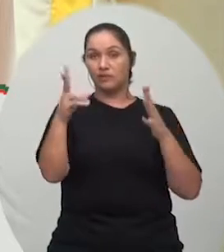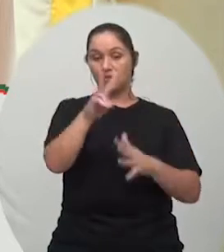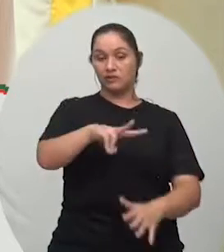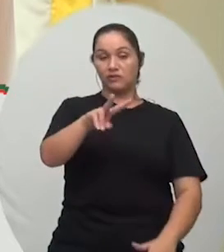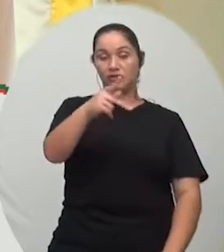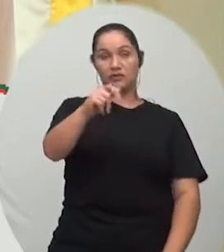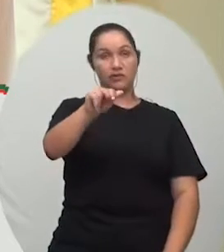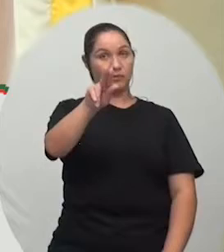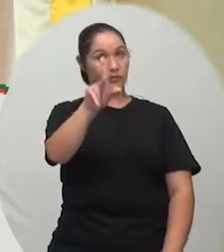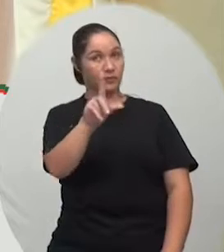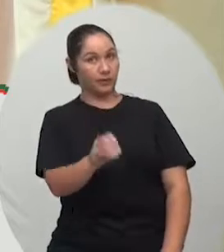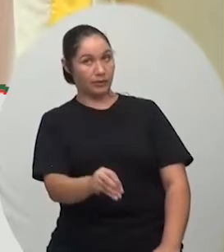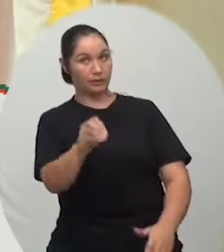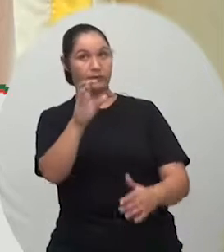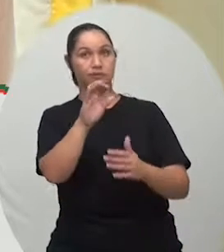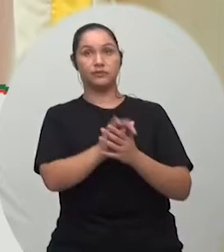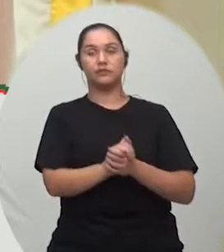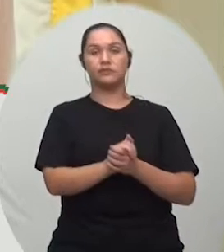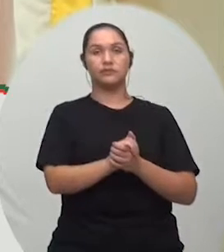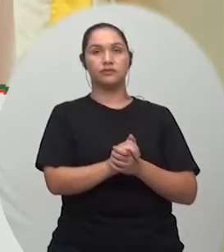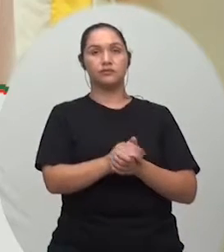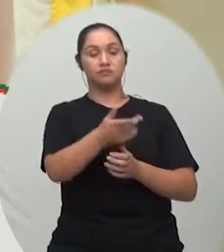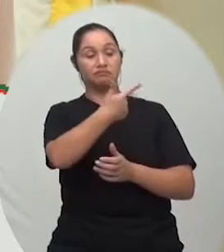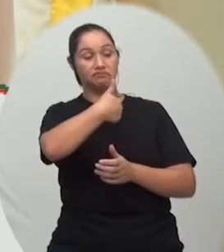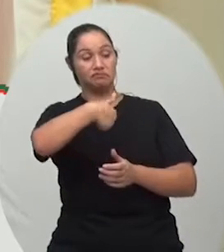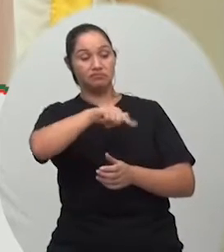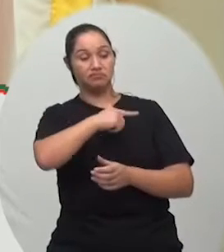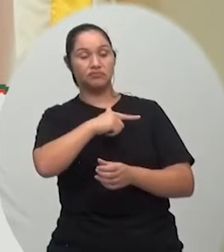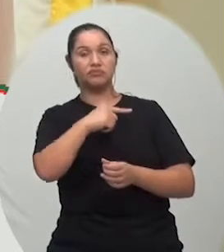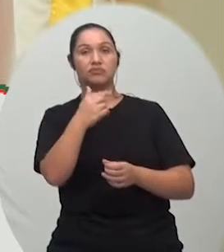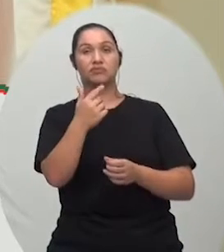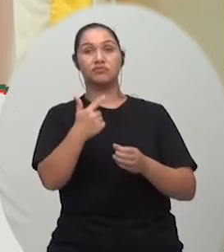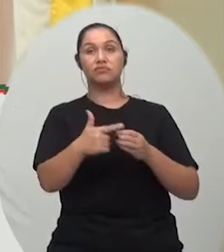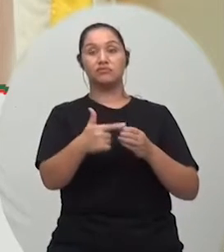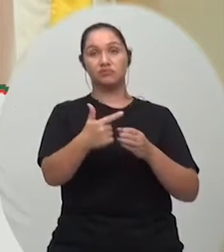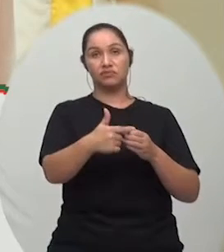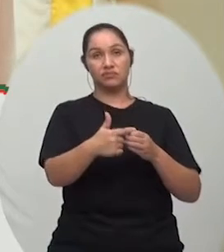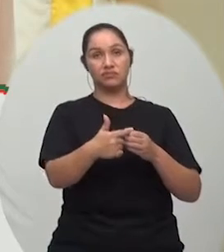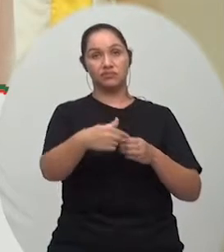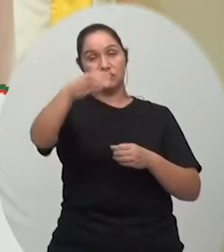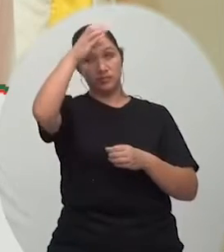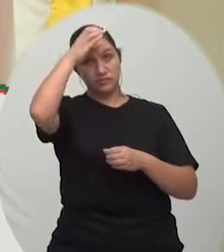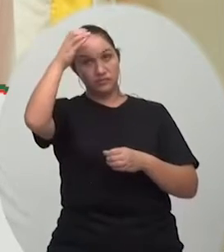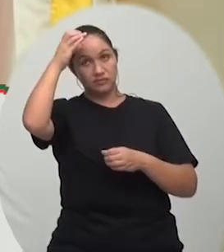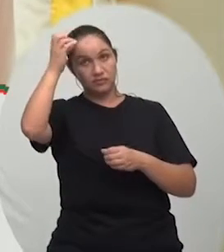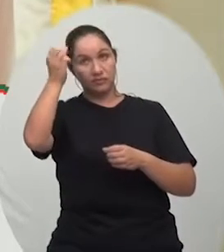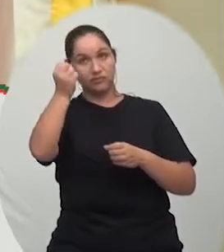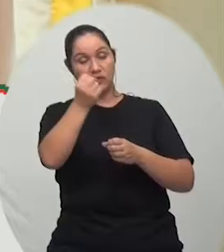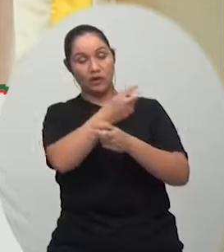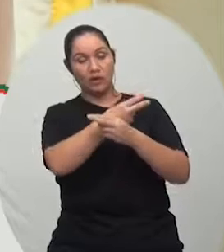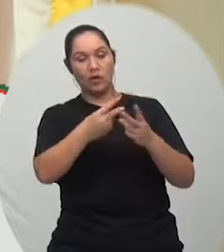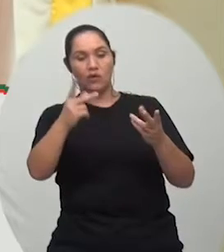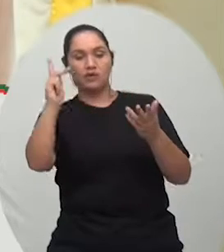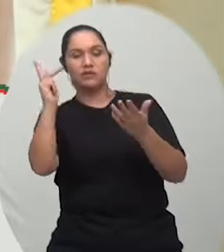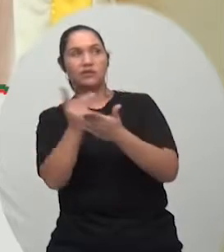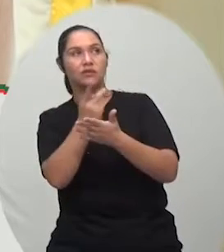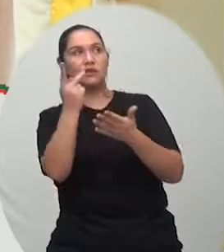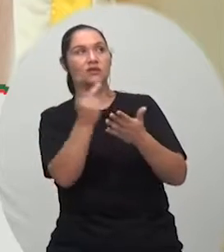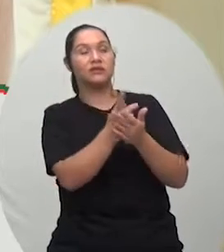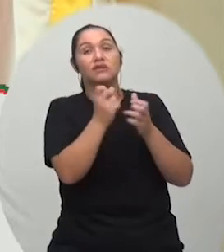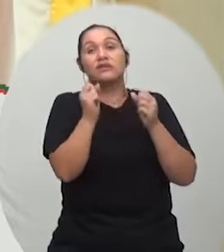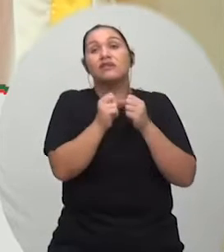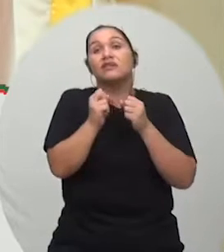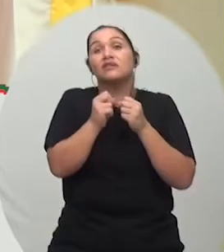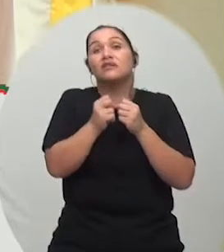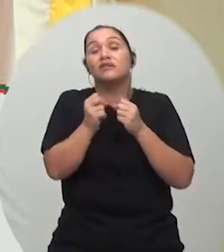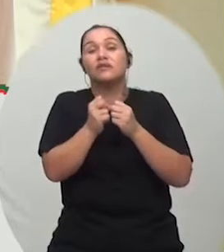realmente. Na nossa cidade, muitas coisas efetivamente estão sendo feitas para melhoria da